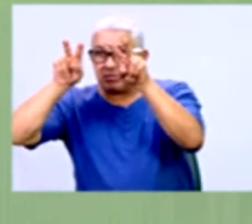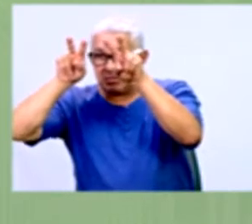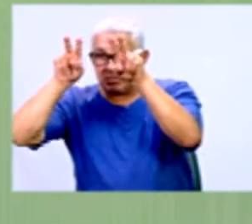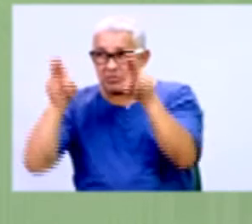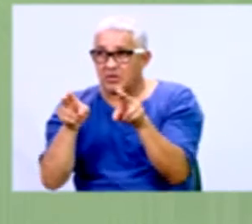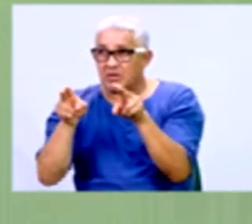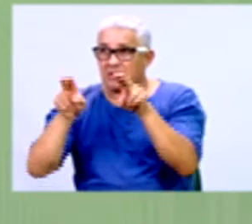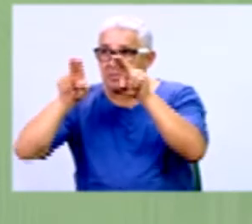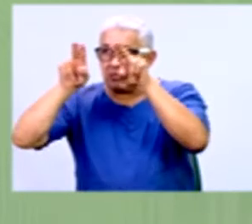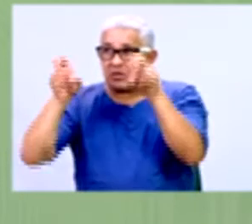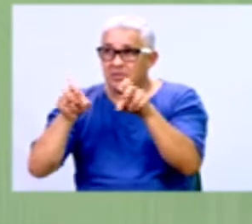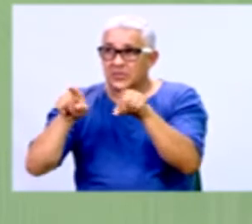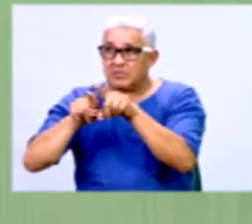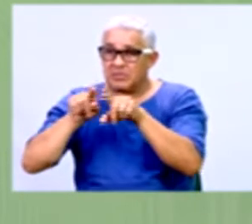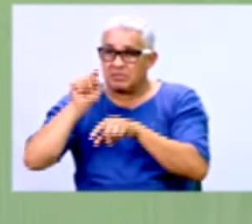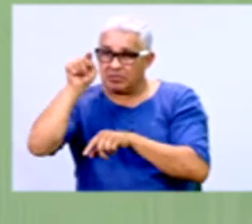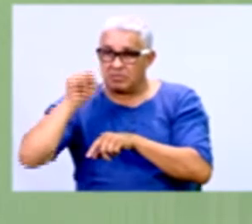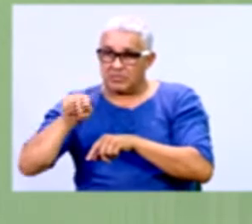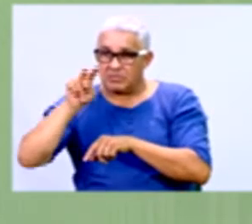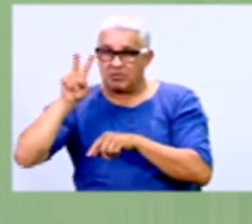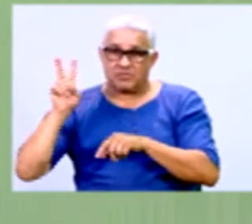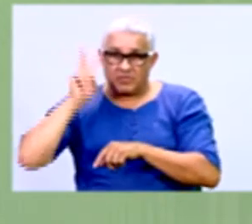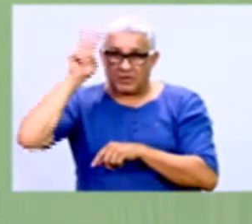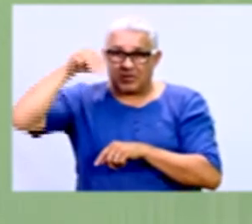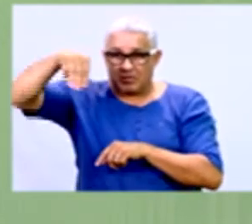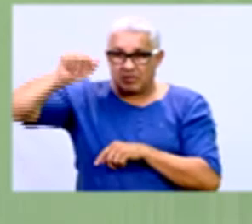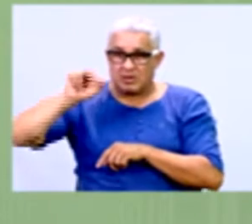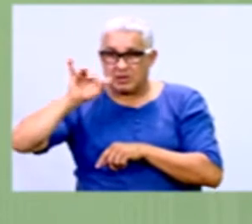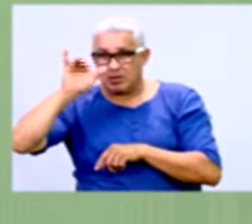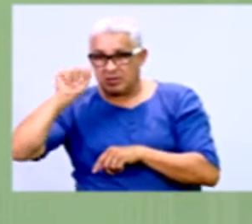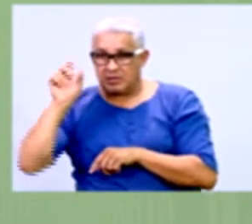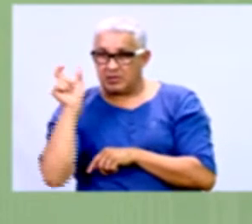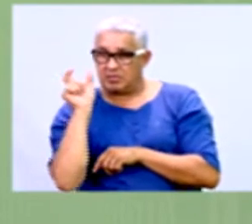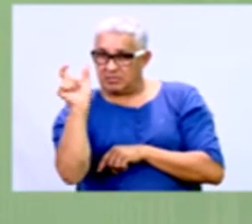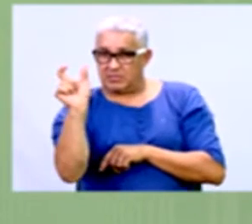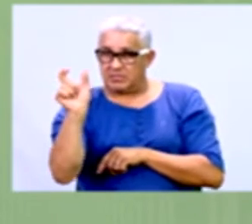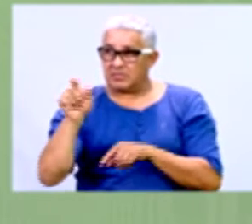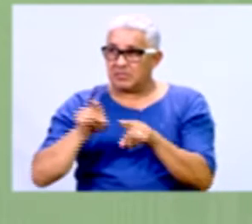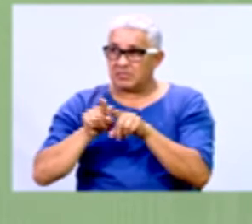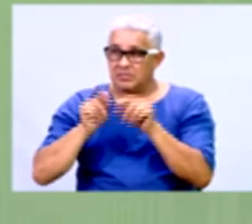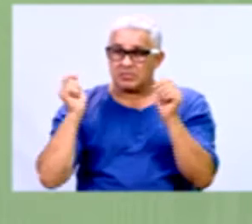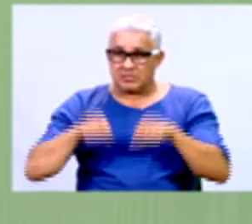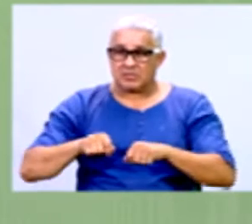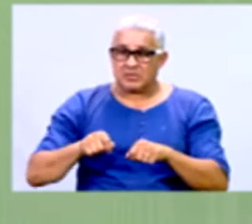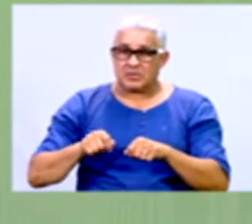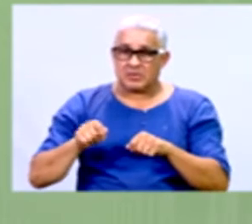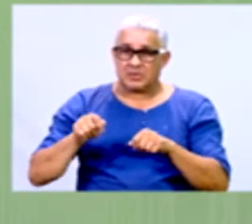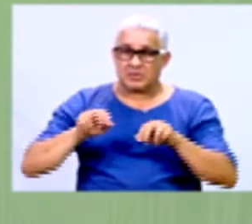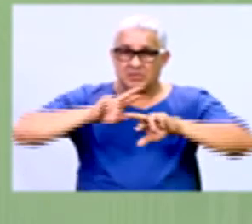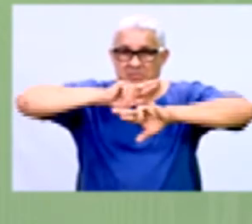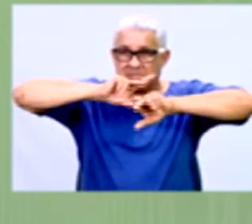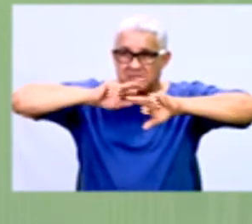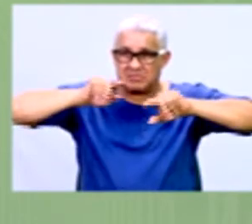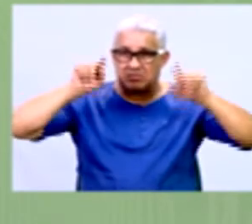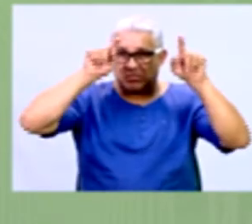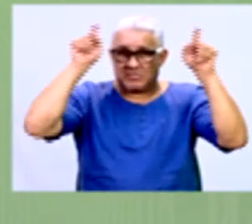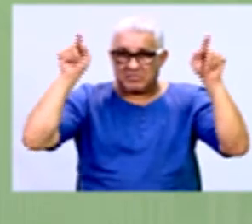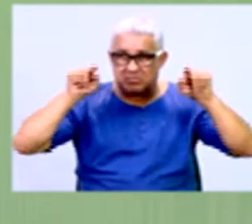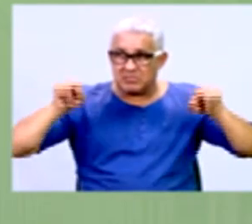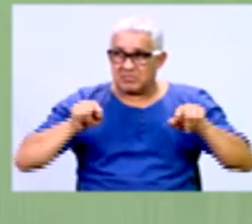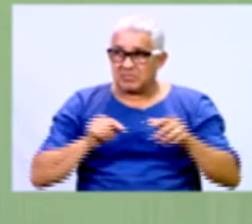chave é Maria. A gente tem a opção também de aninhar várias chaves, né? Que no